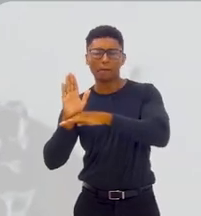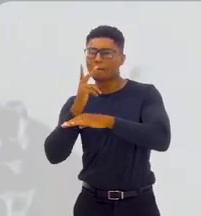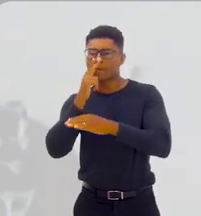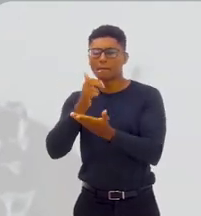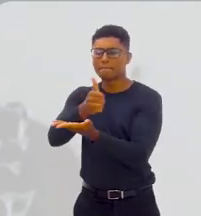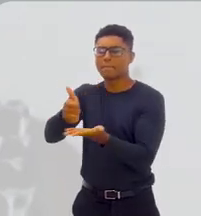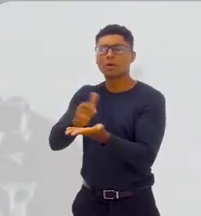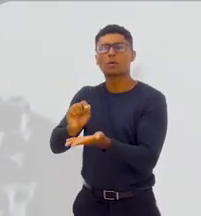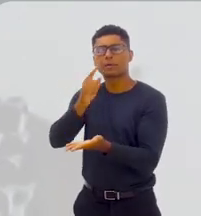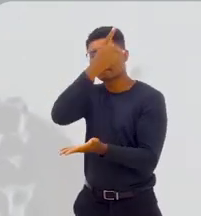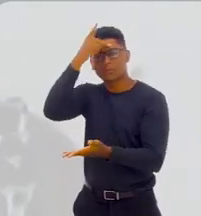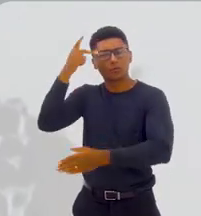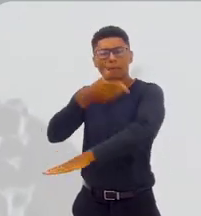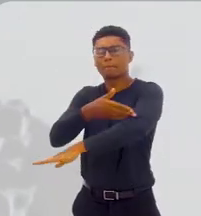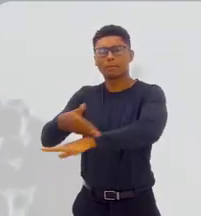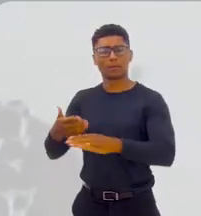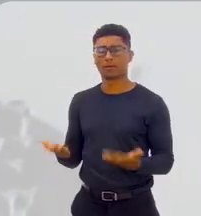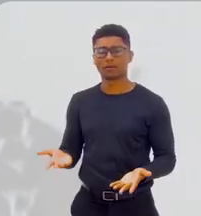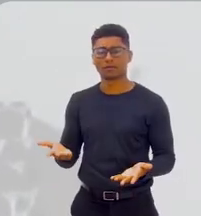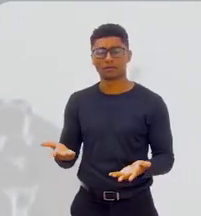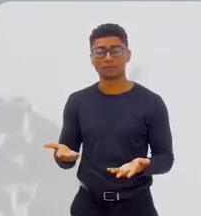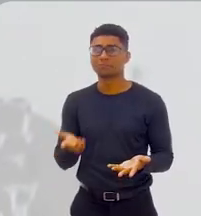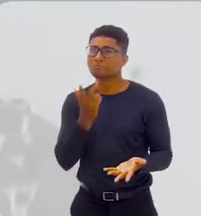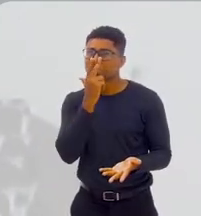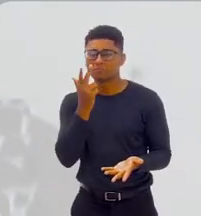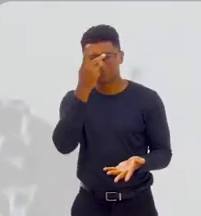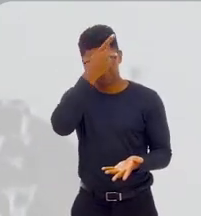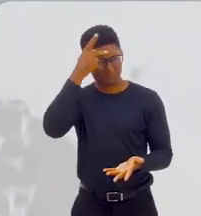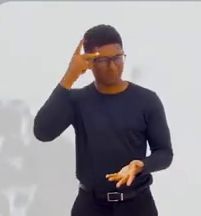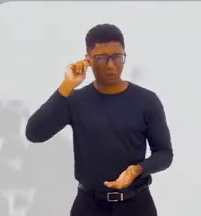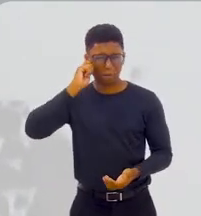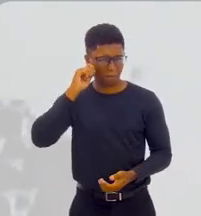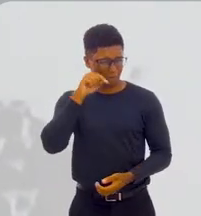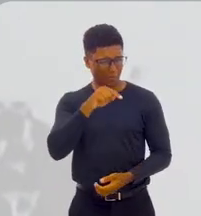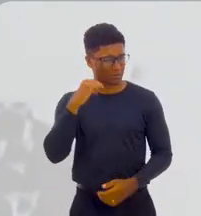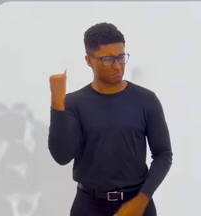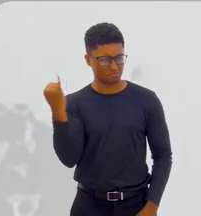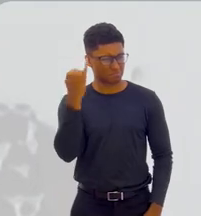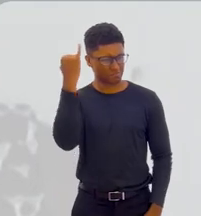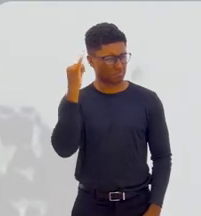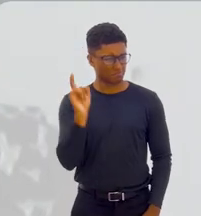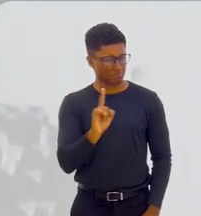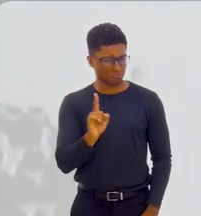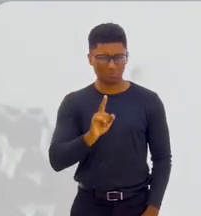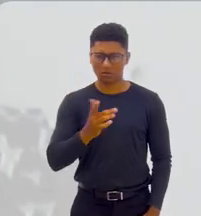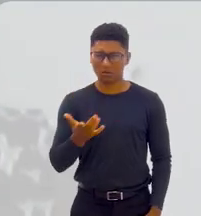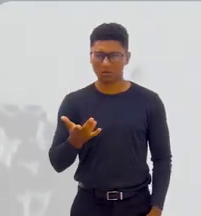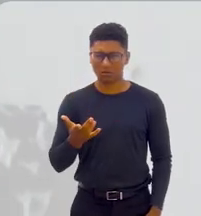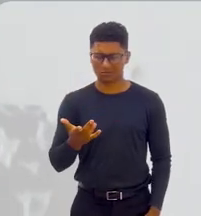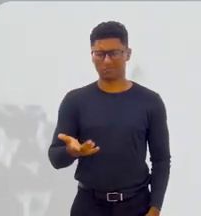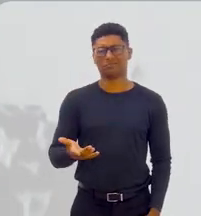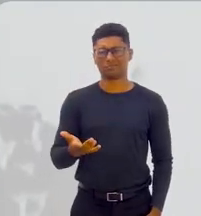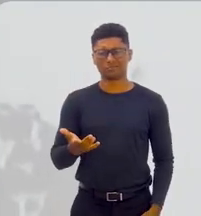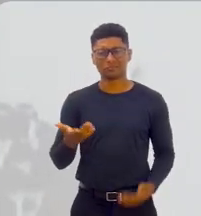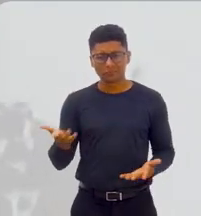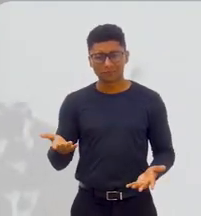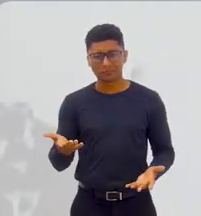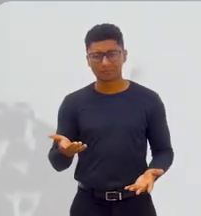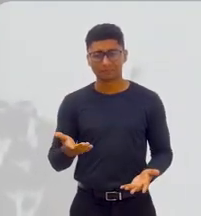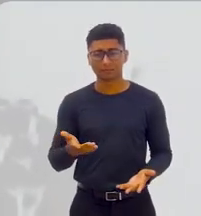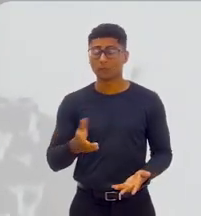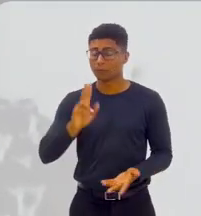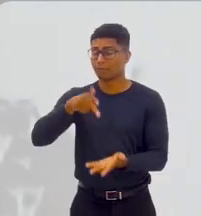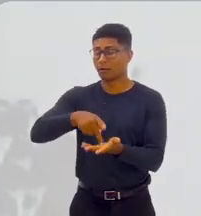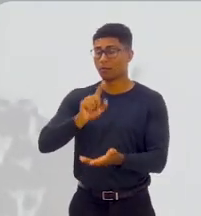de pessoas brancas. É como se pessoas pretas não fossem importantes. Na verdade, nós